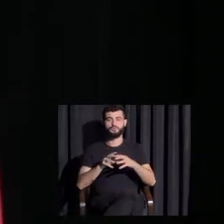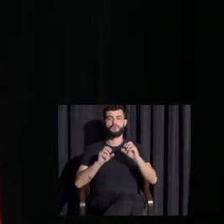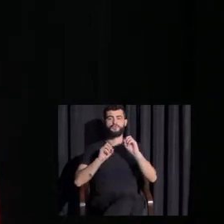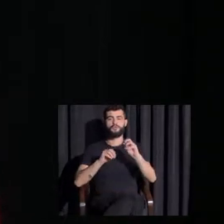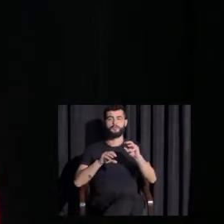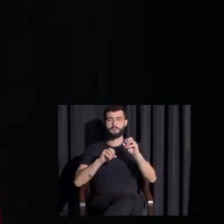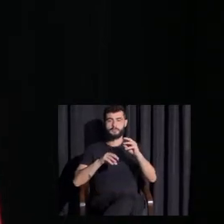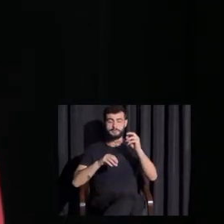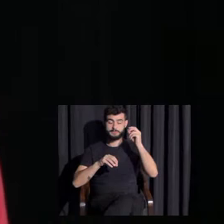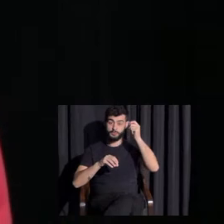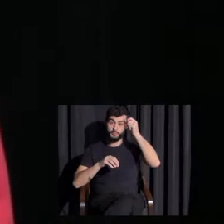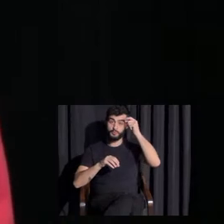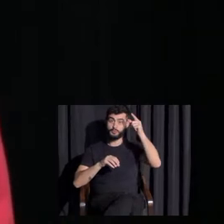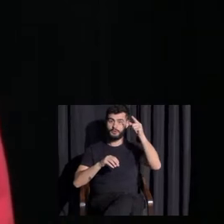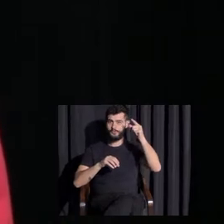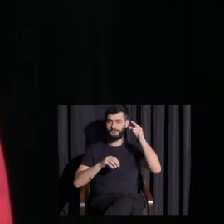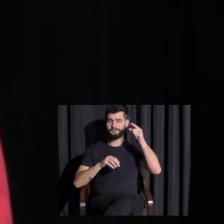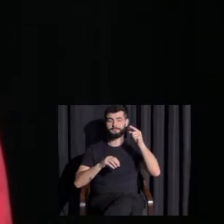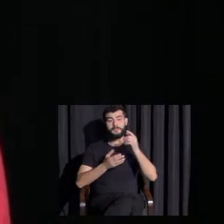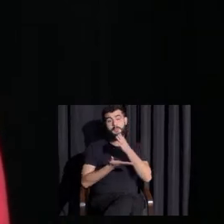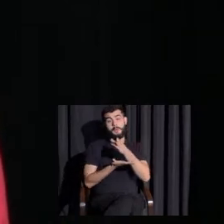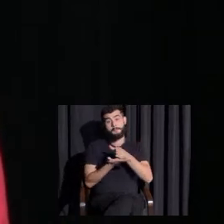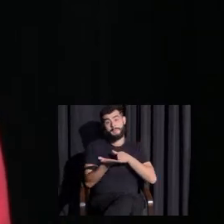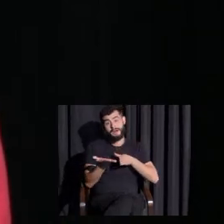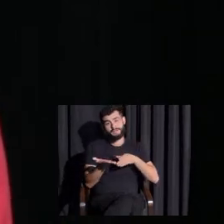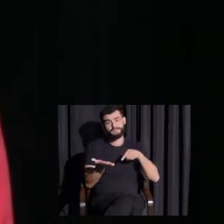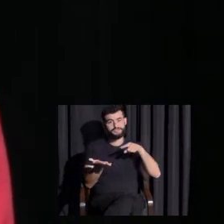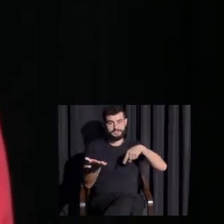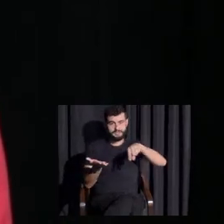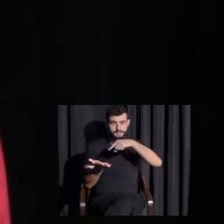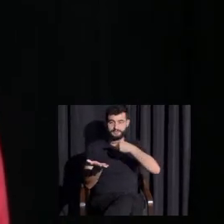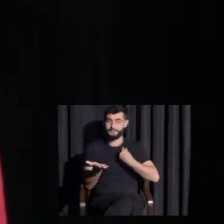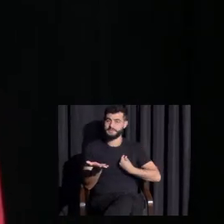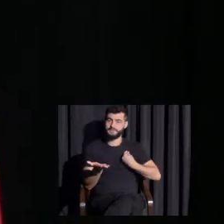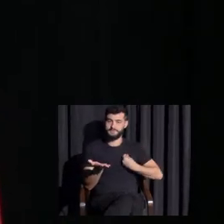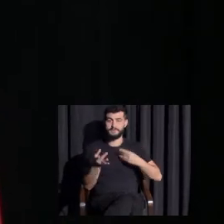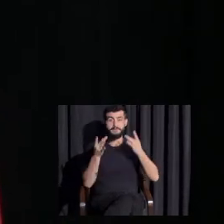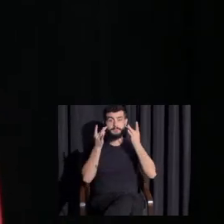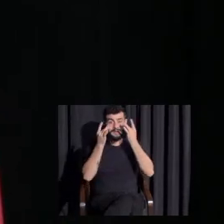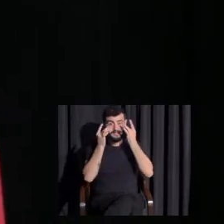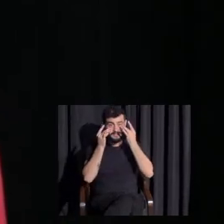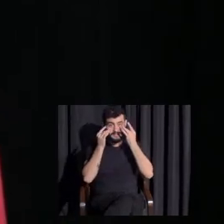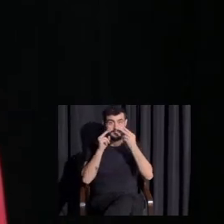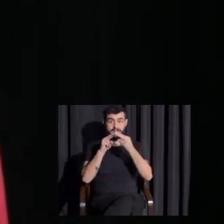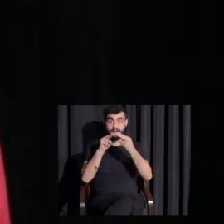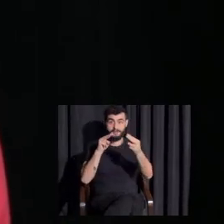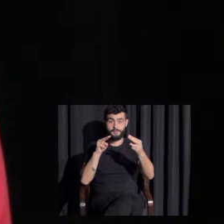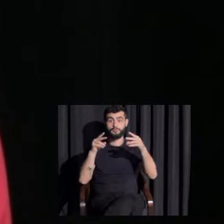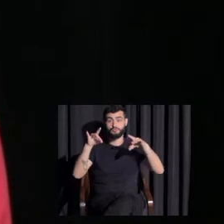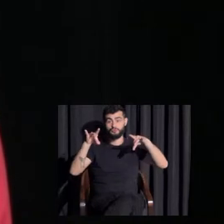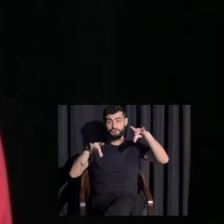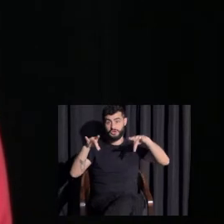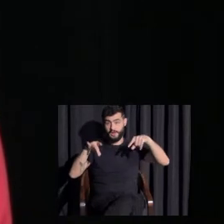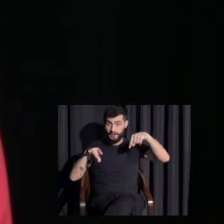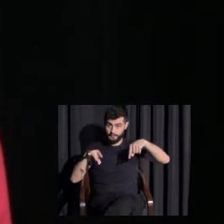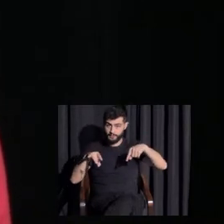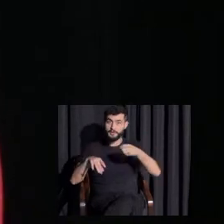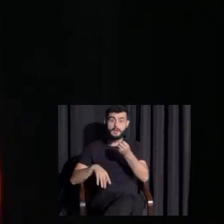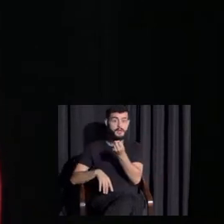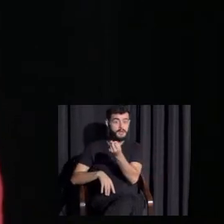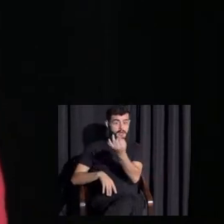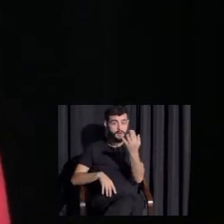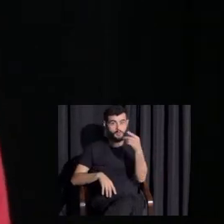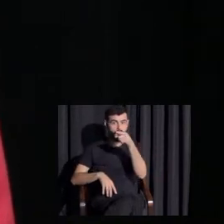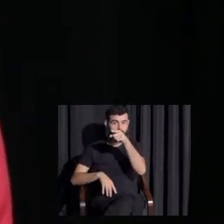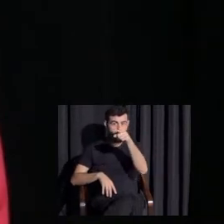aqui com uma pequena parcela no teatro, mas muitas pessoas acompanhando no nosso link ao vivo. Quero agradecer